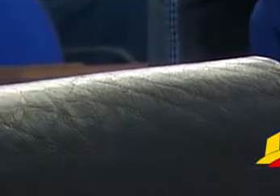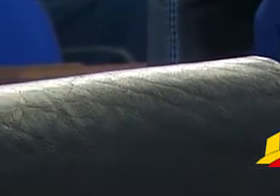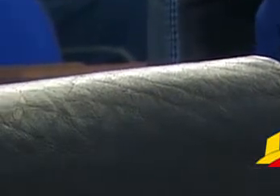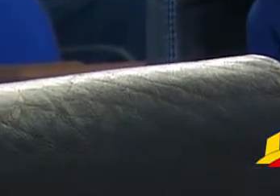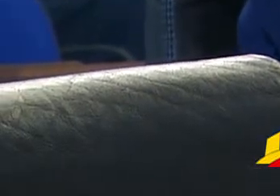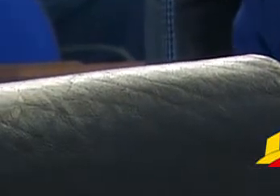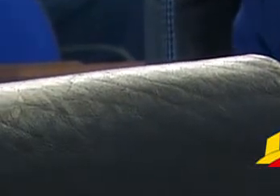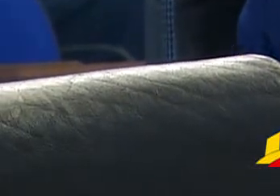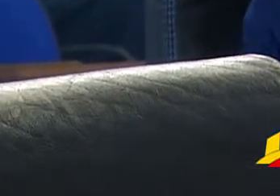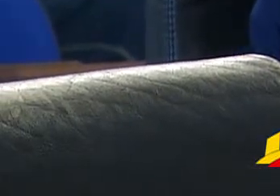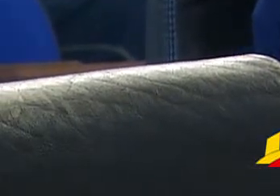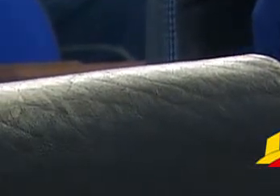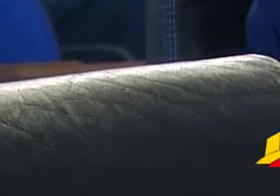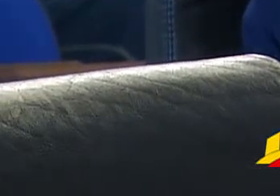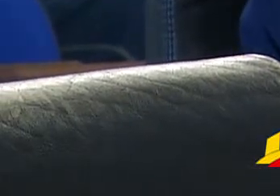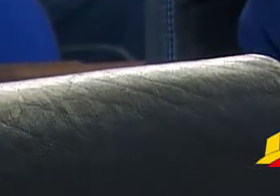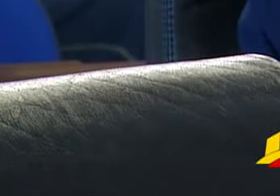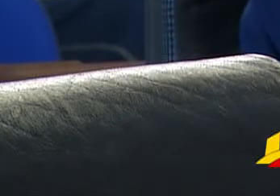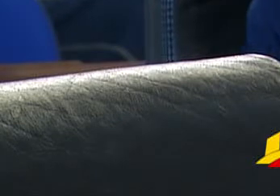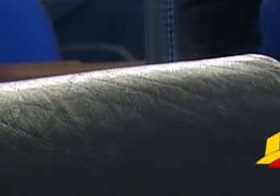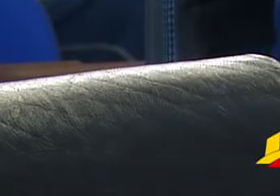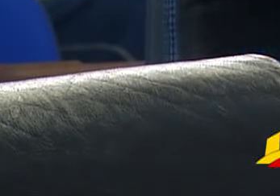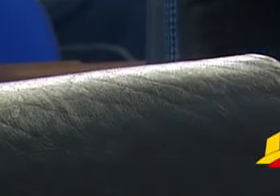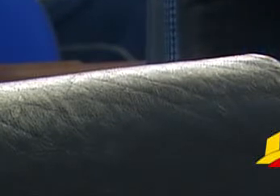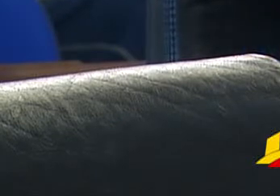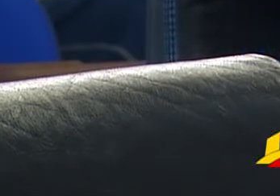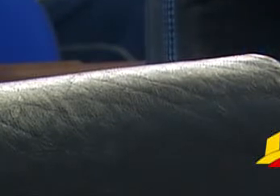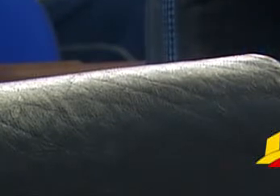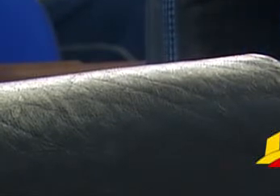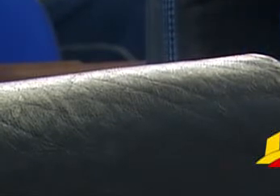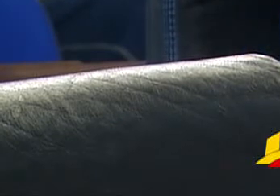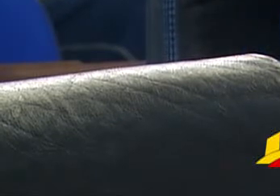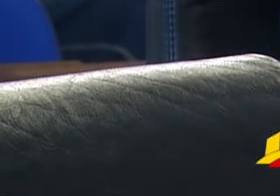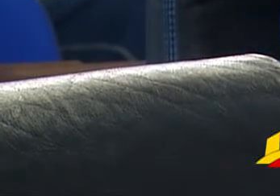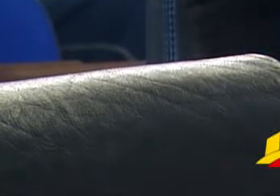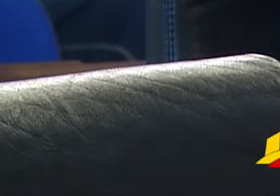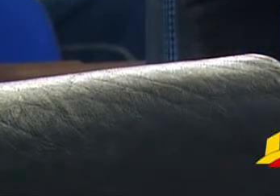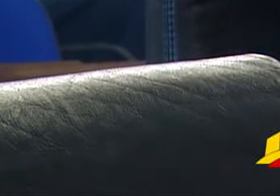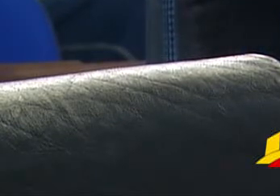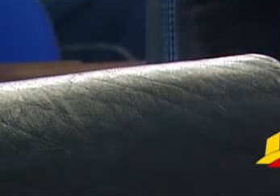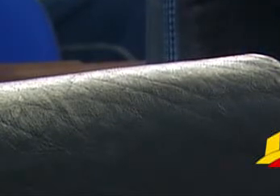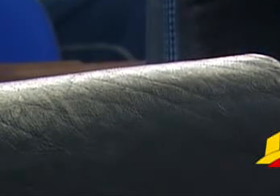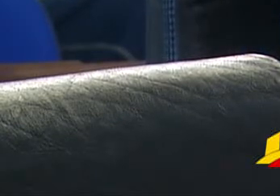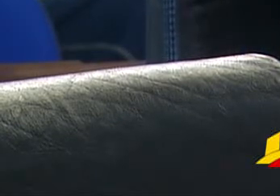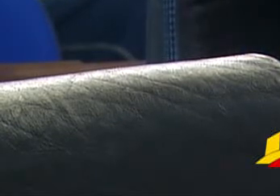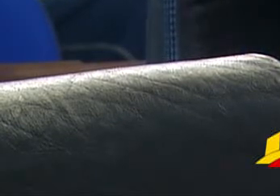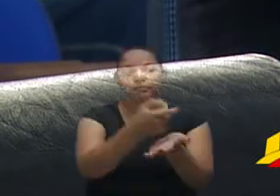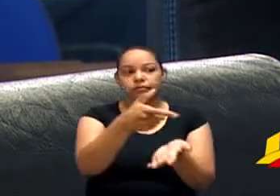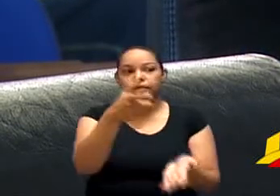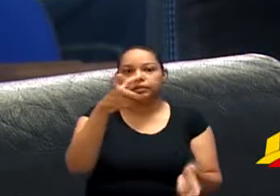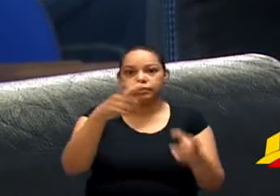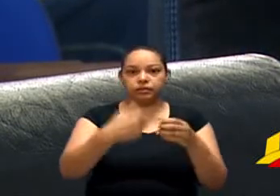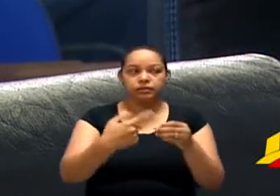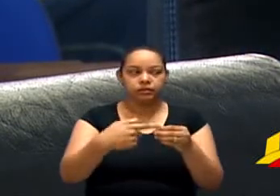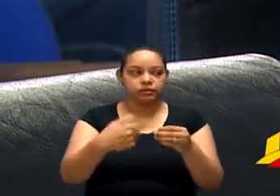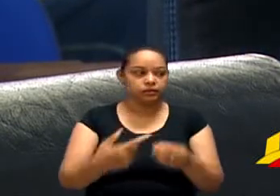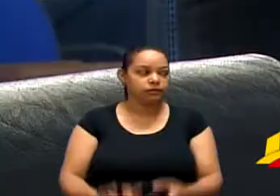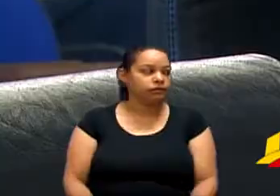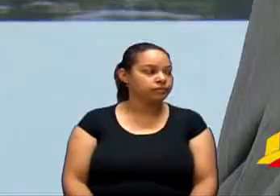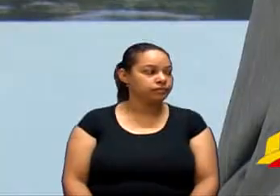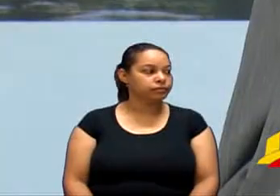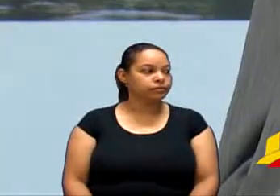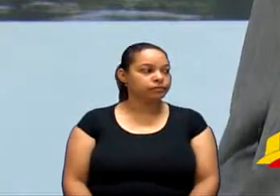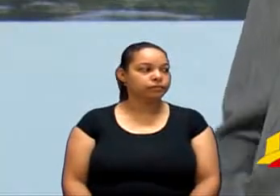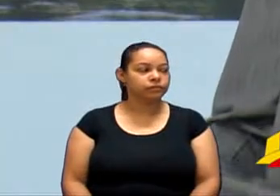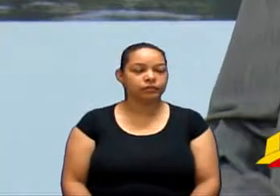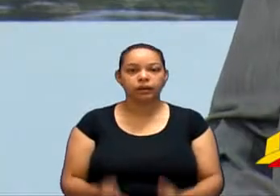imagina em frente o mar com a escola aprende a marca da cidade horroroso o espaço Como